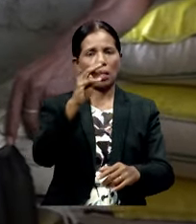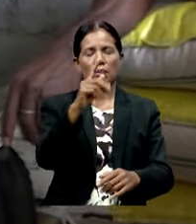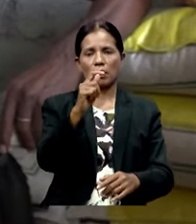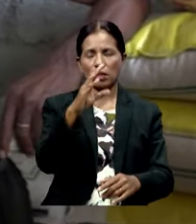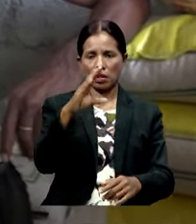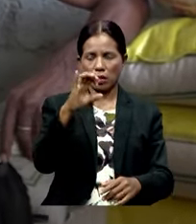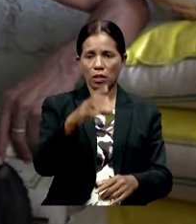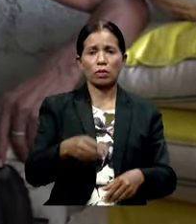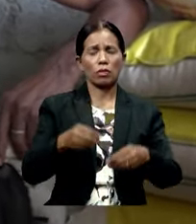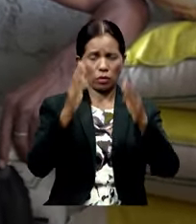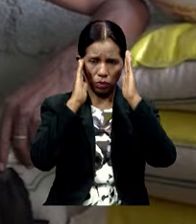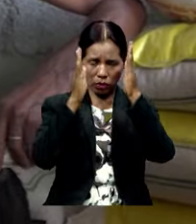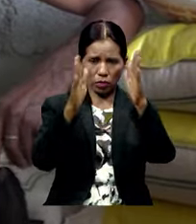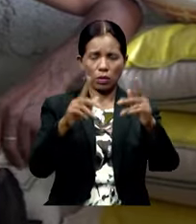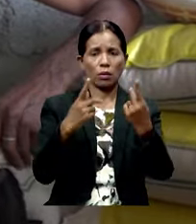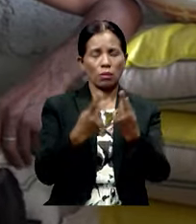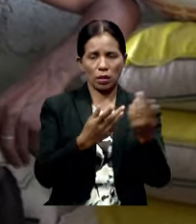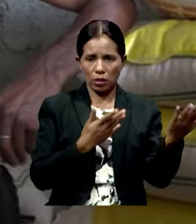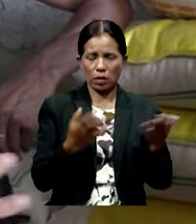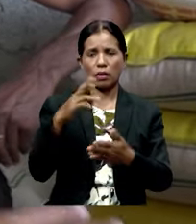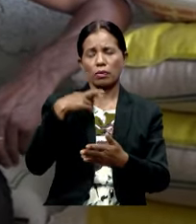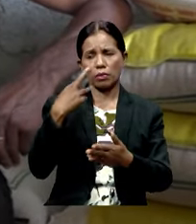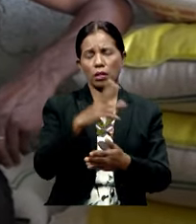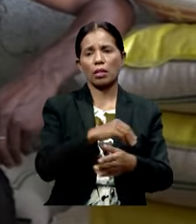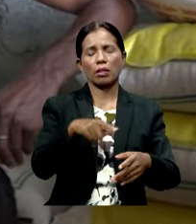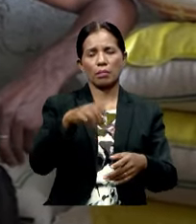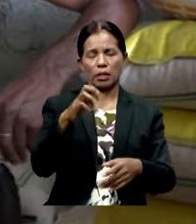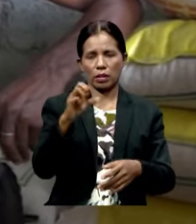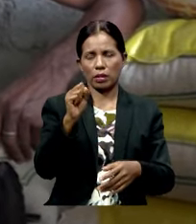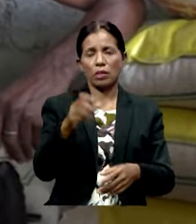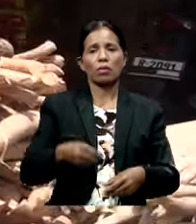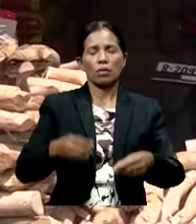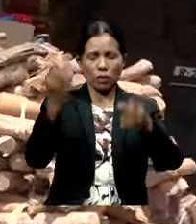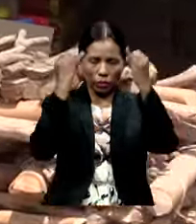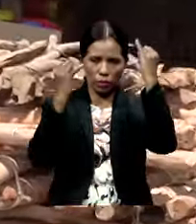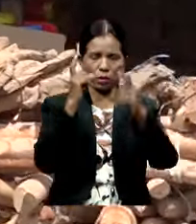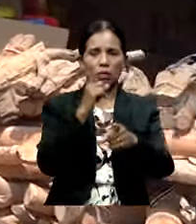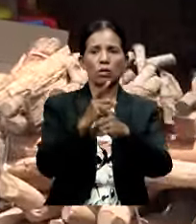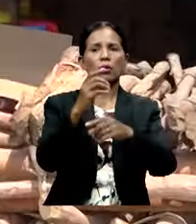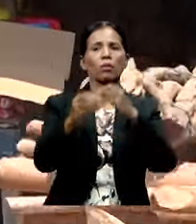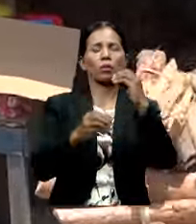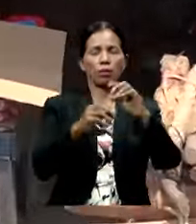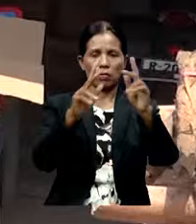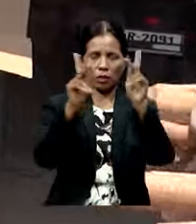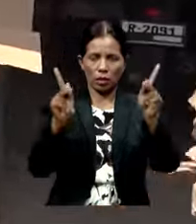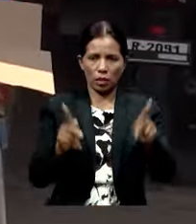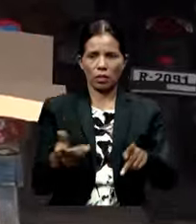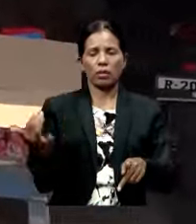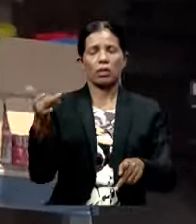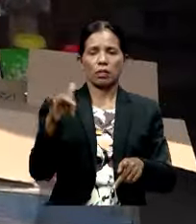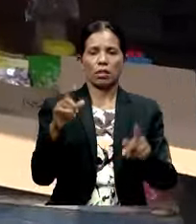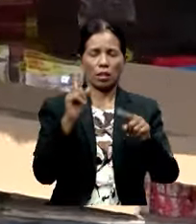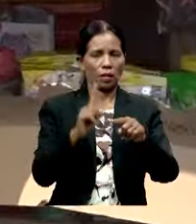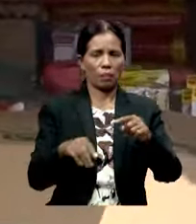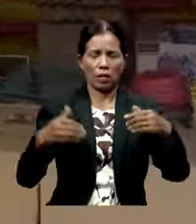Mos, se for atenção para empresa importadora, anessam preços. Onde bele foi informação na bele lógica, na balosas, retalhas, tira. A tu labele